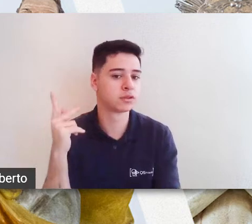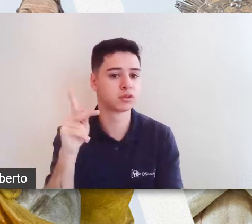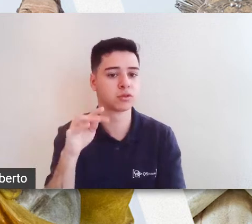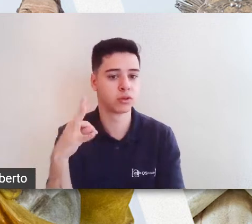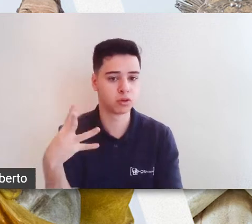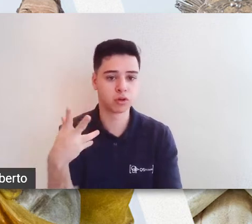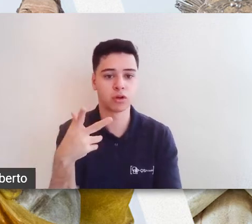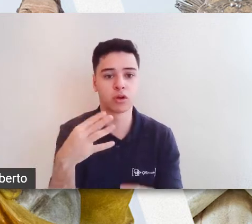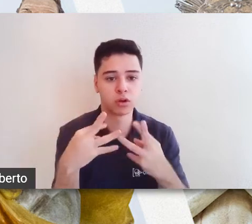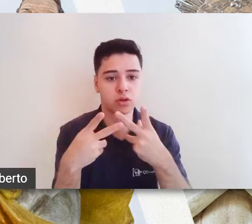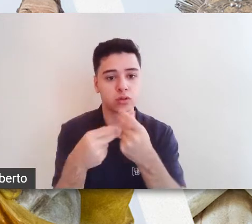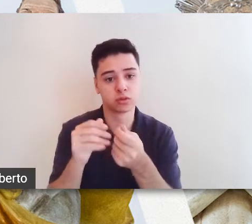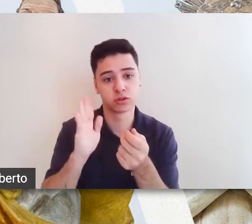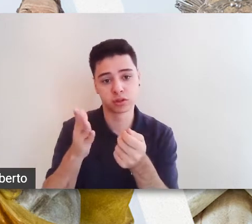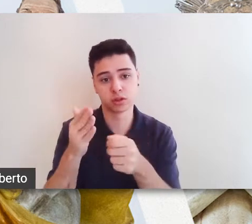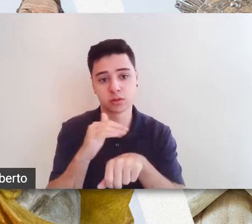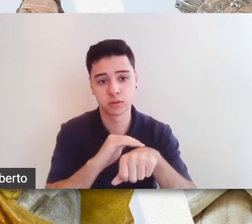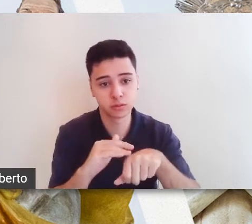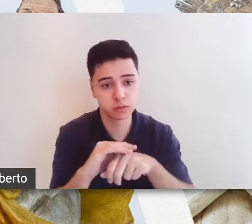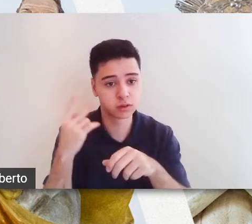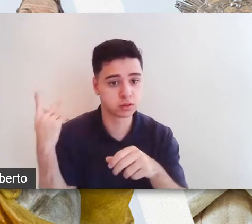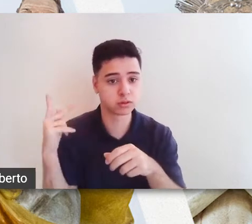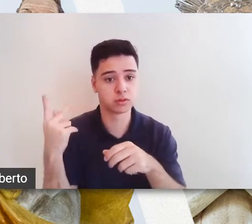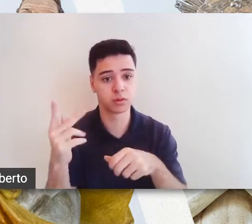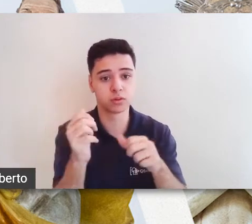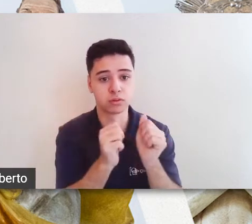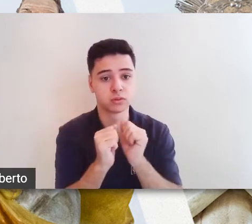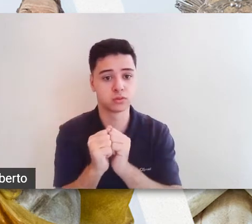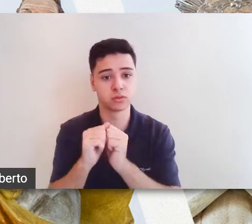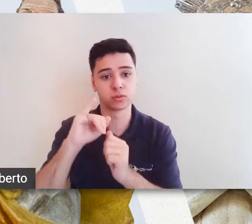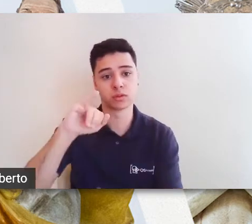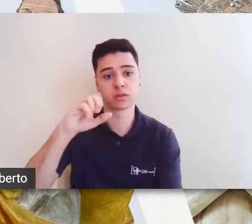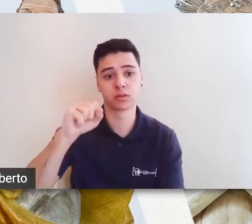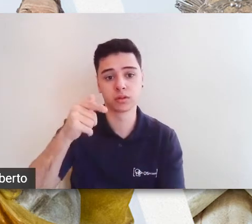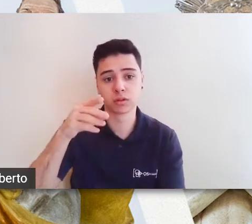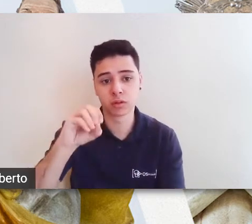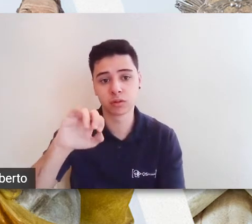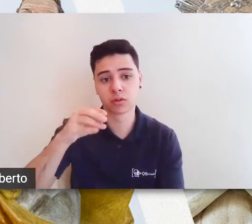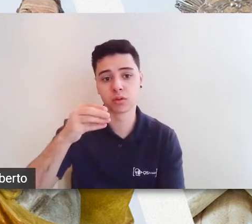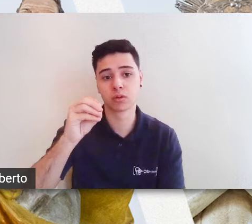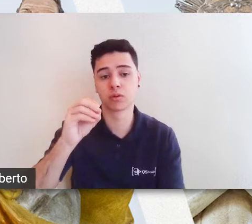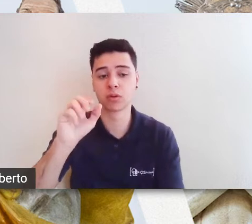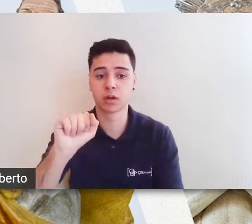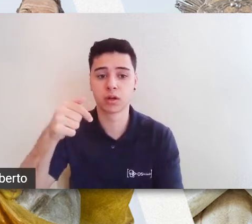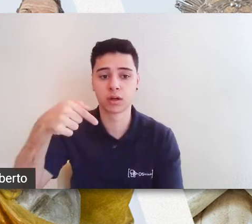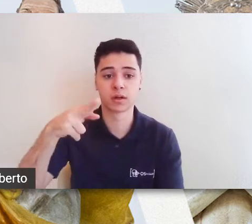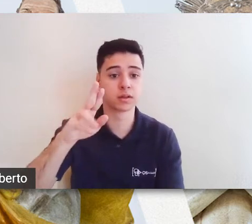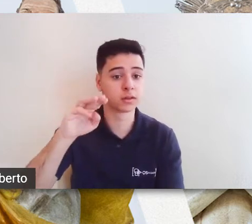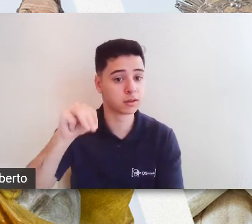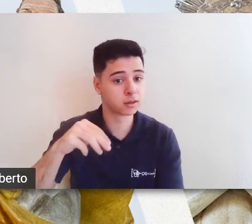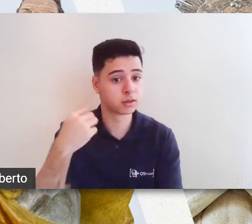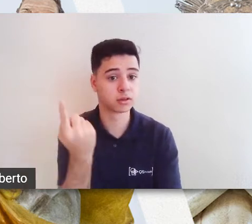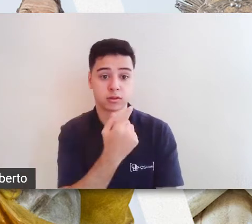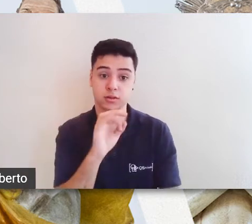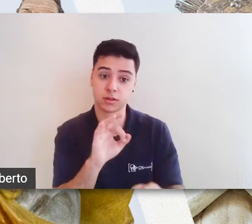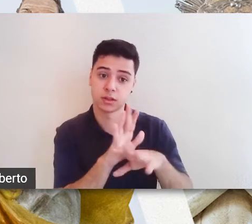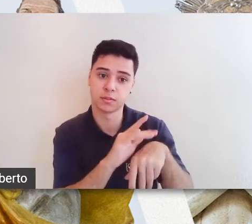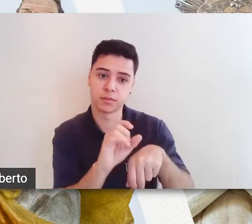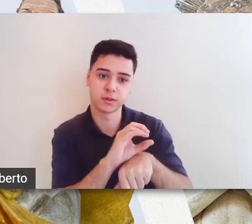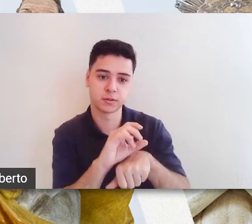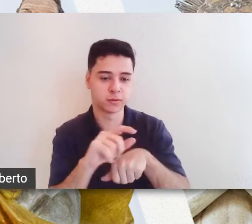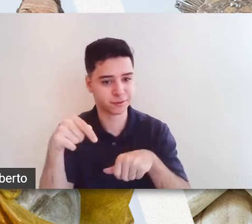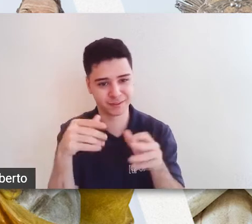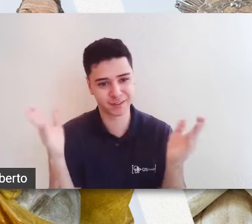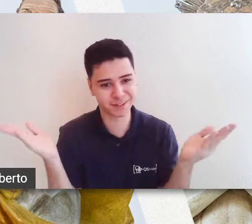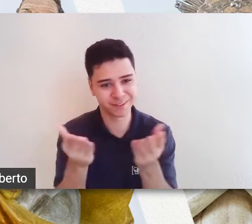pouco a história dela, junto com a de São Joaquim, né, hoje, e aí nós vamos finalizar esse curso de iconografia. Tá